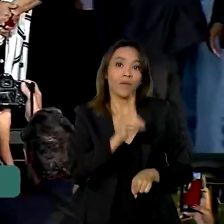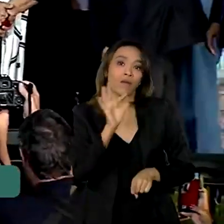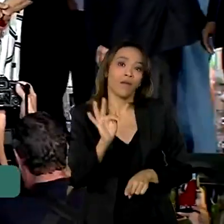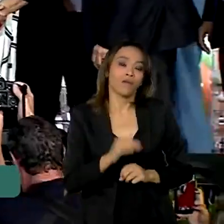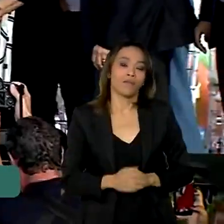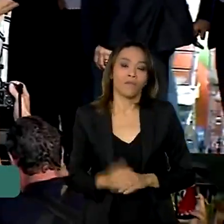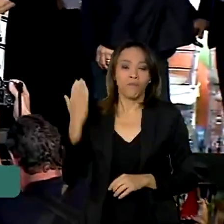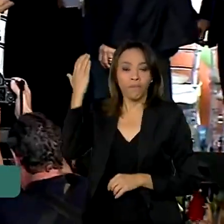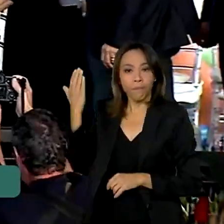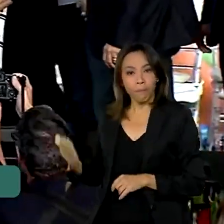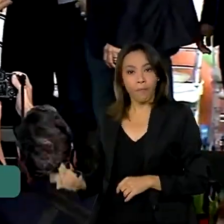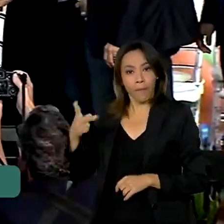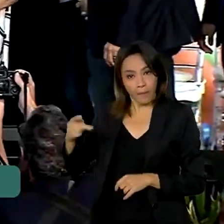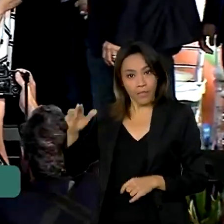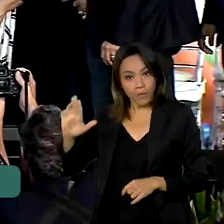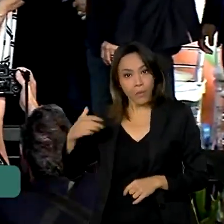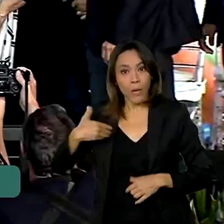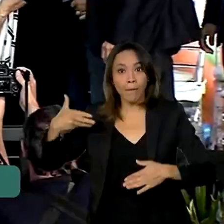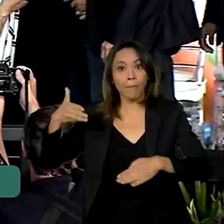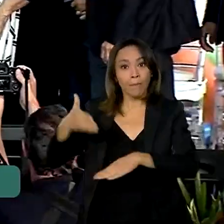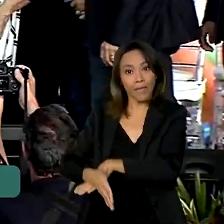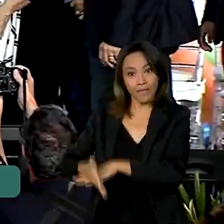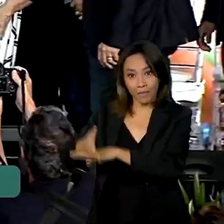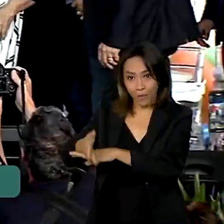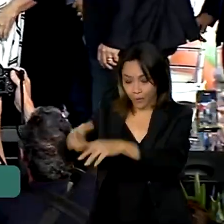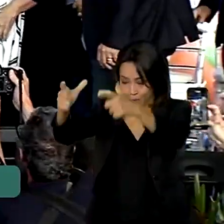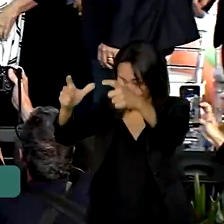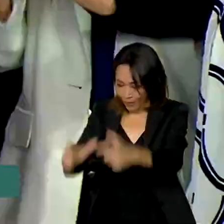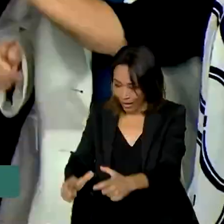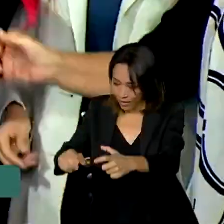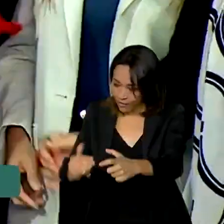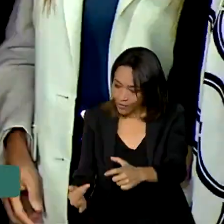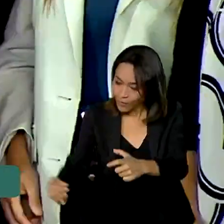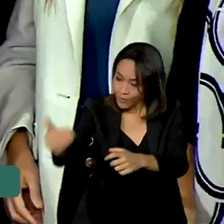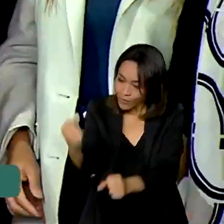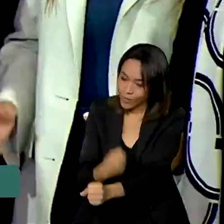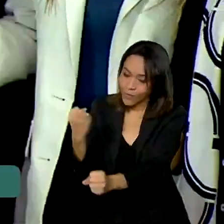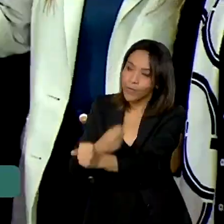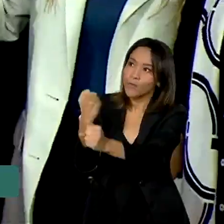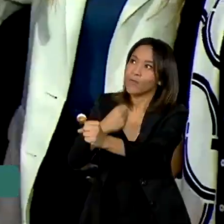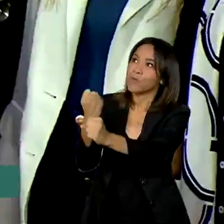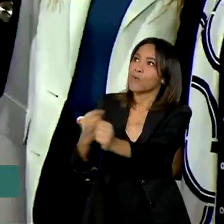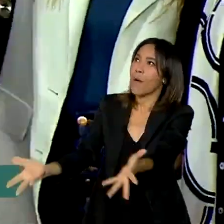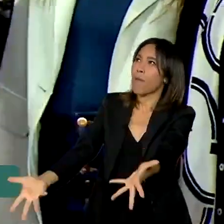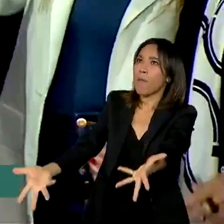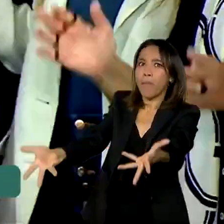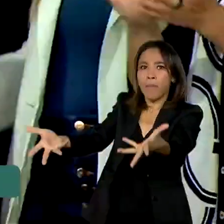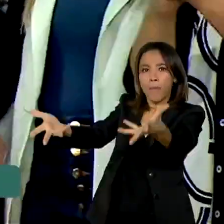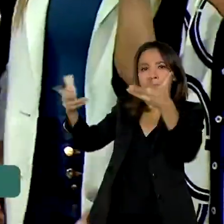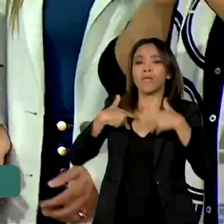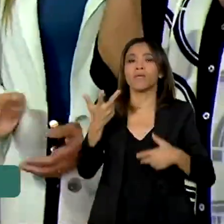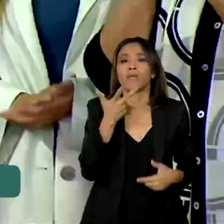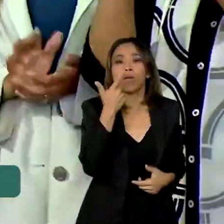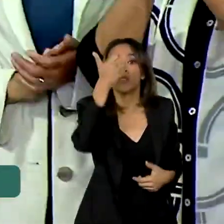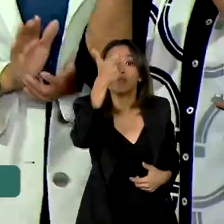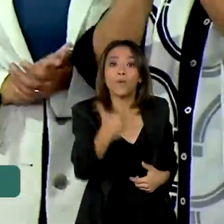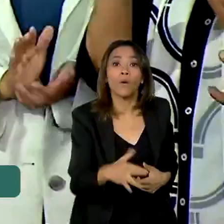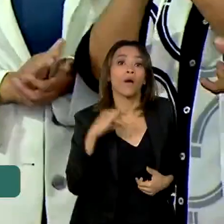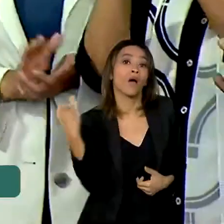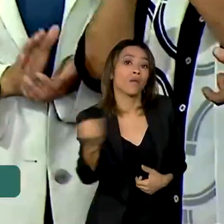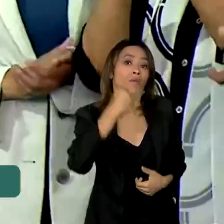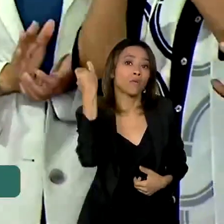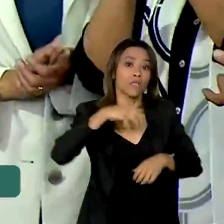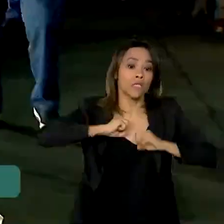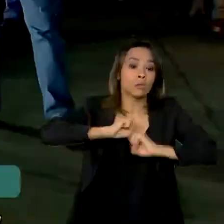Lula participou da inauguração da Pedra Fundamental e falou sobre a importância de investir em educação para transformar a vida